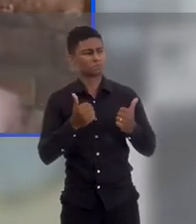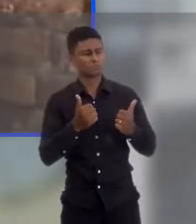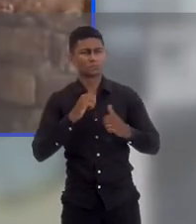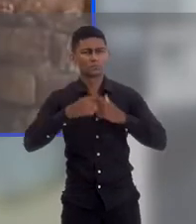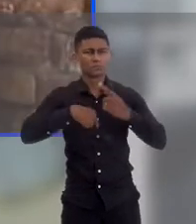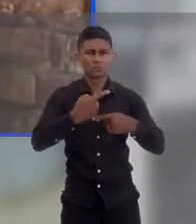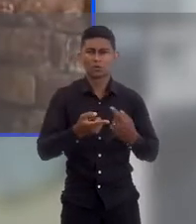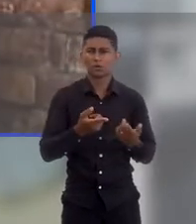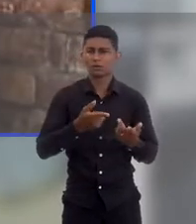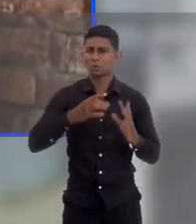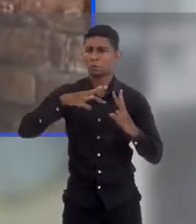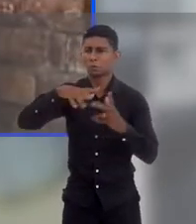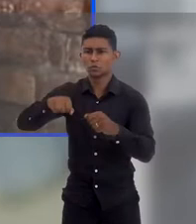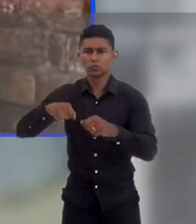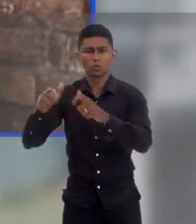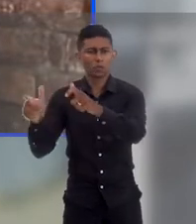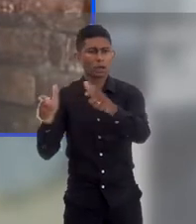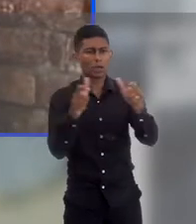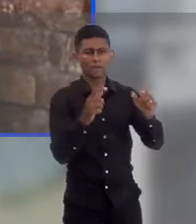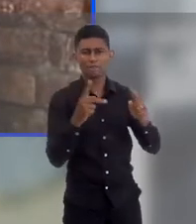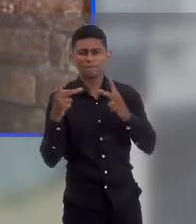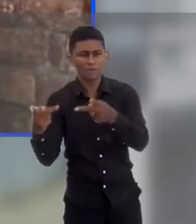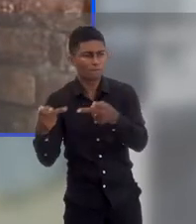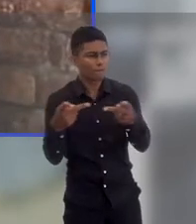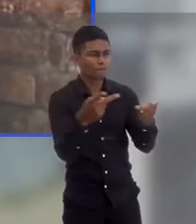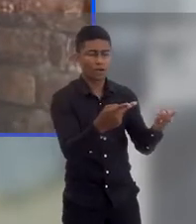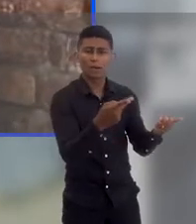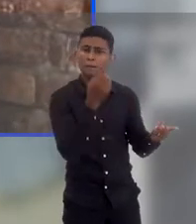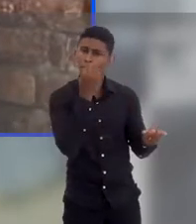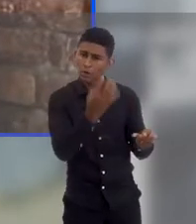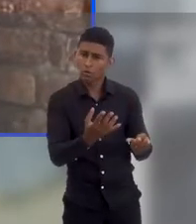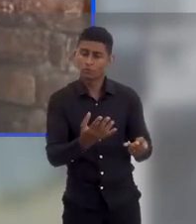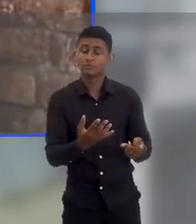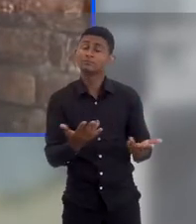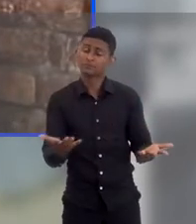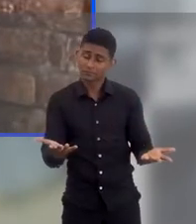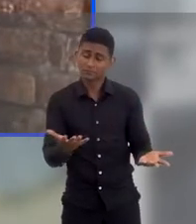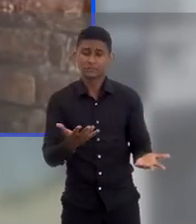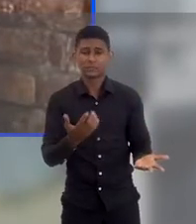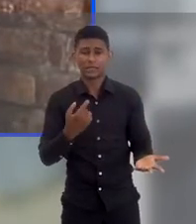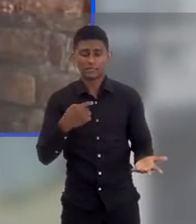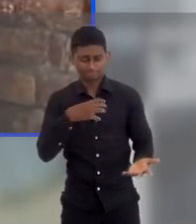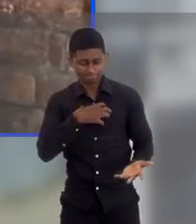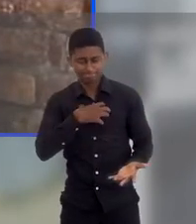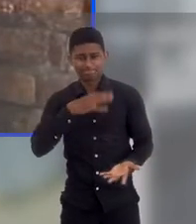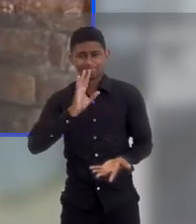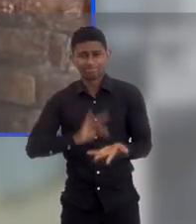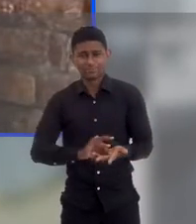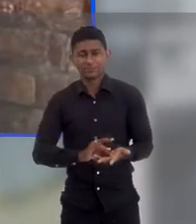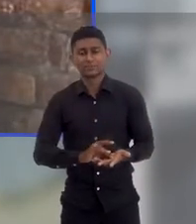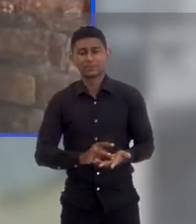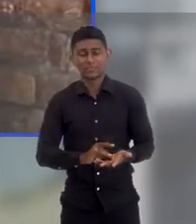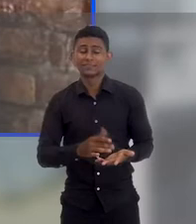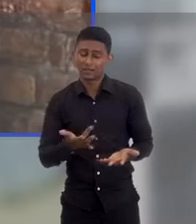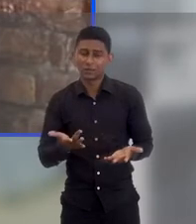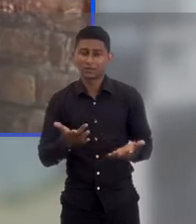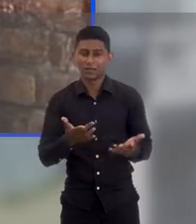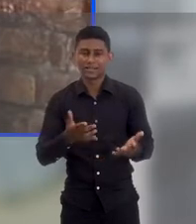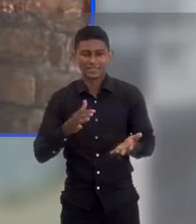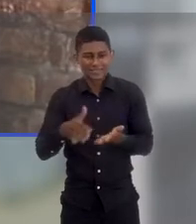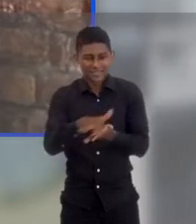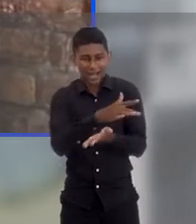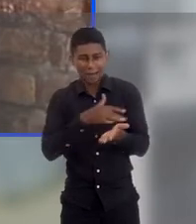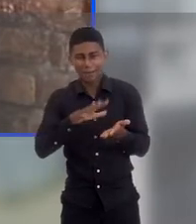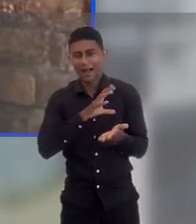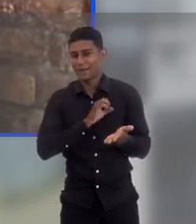lugares no mundo que você gosta. Então, tem uma relação de coração com várias coisas. Uma delas é o samba. Então, claro,